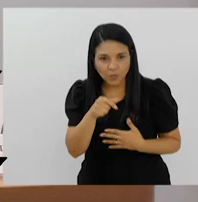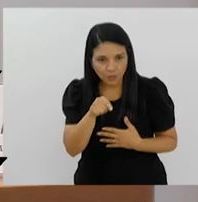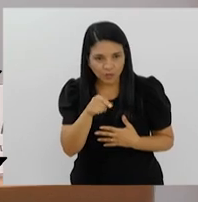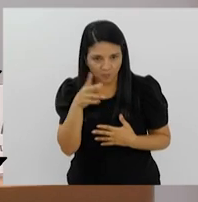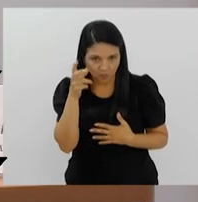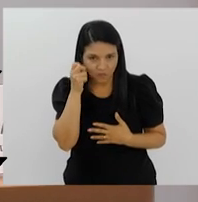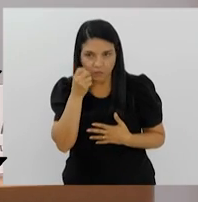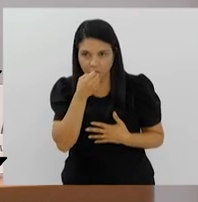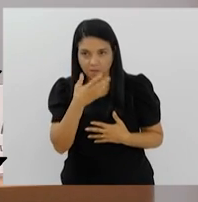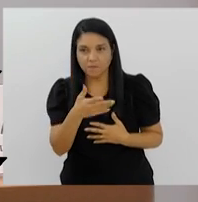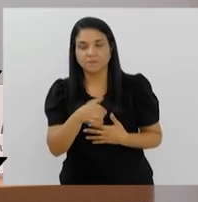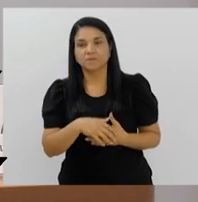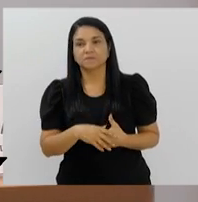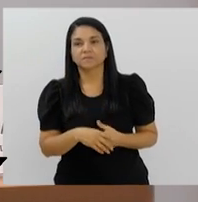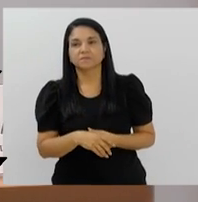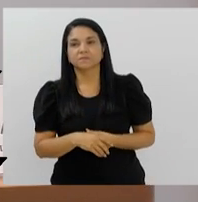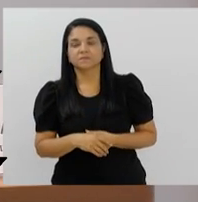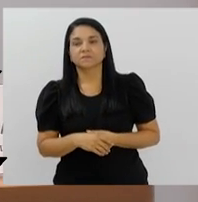ouvindo